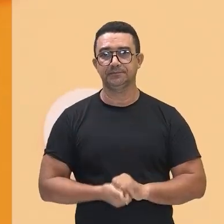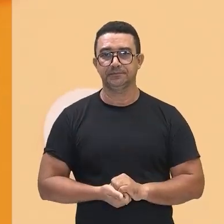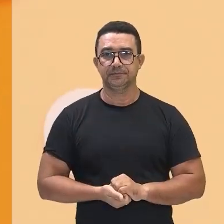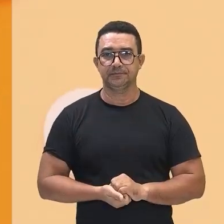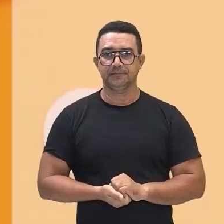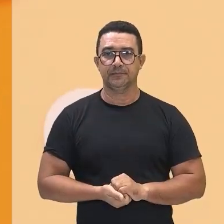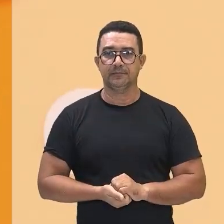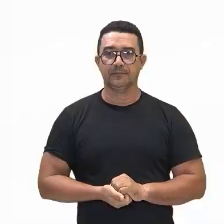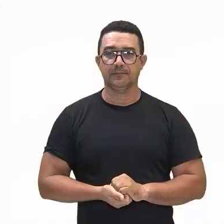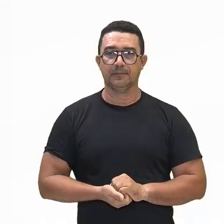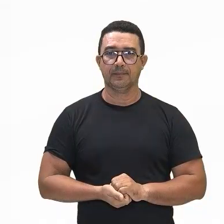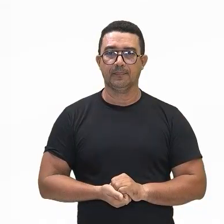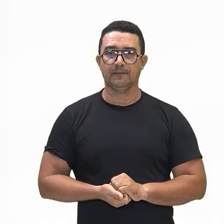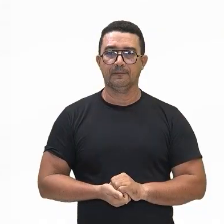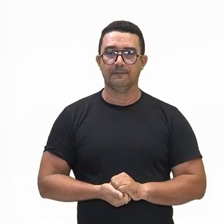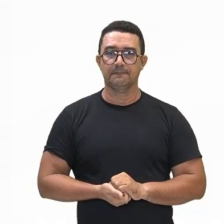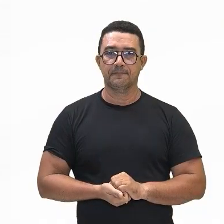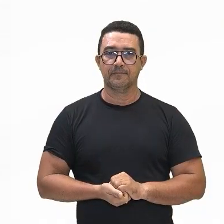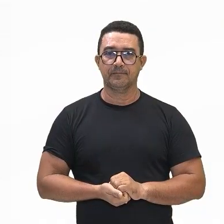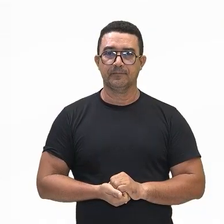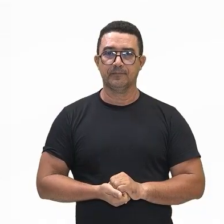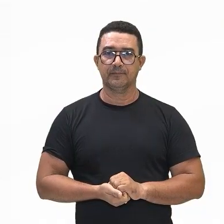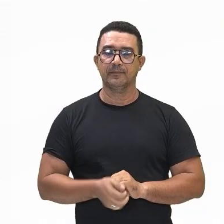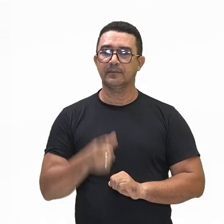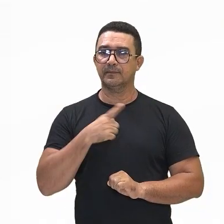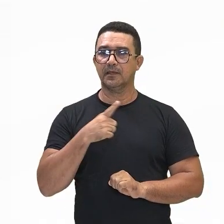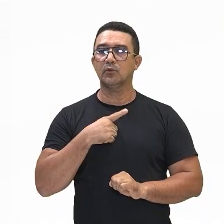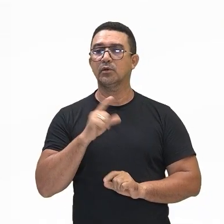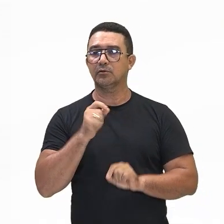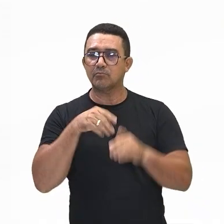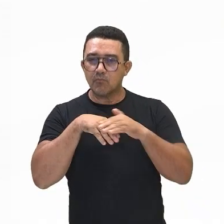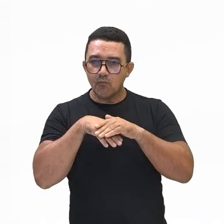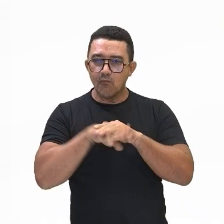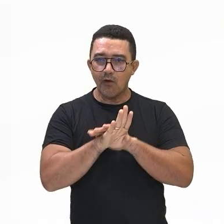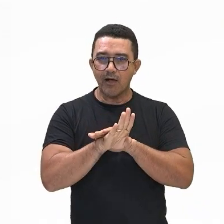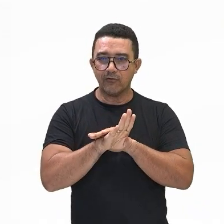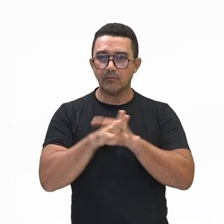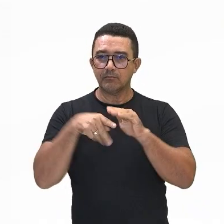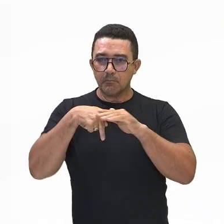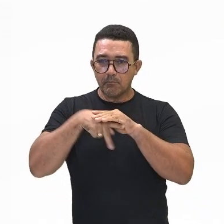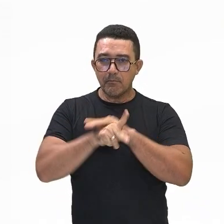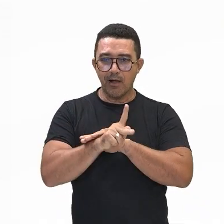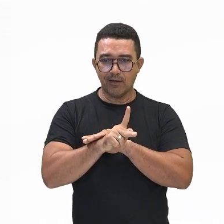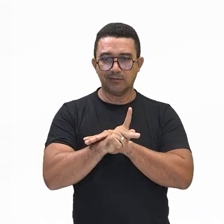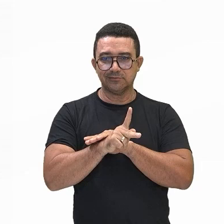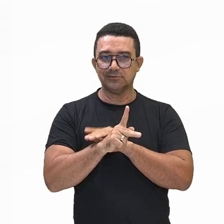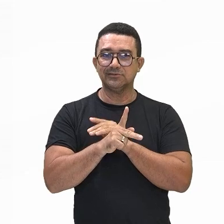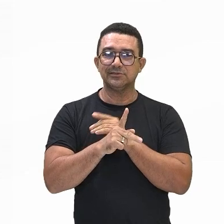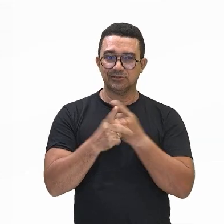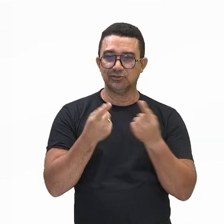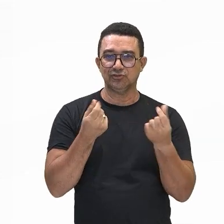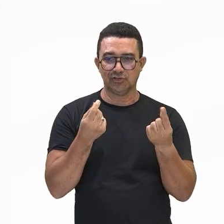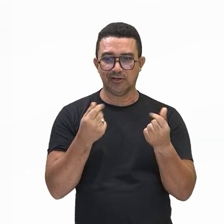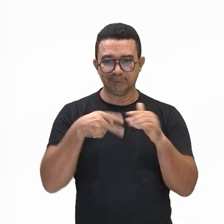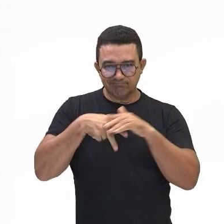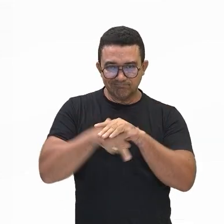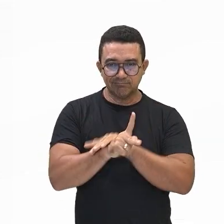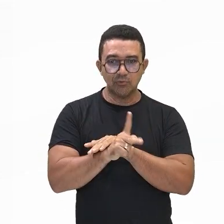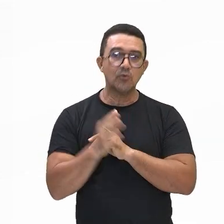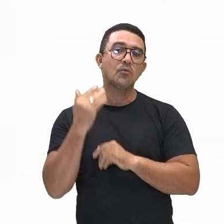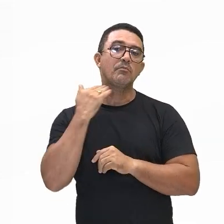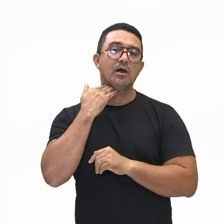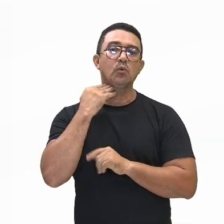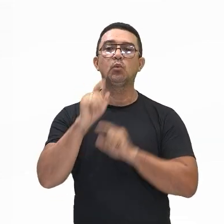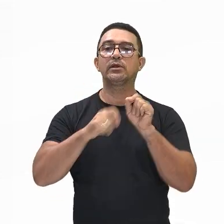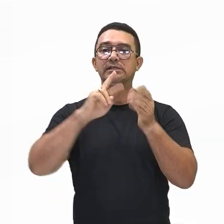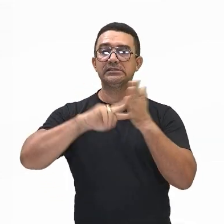de reservas de contingência, tá? Que vai ser aí a sigla CRA. E o que vai ser? O